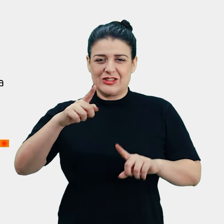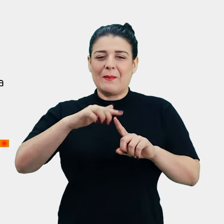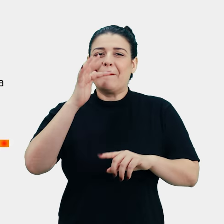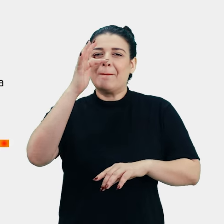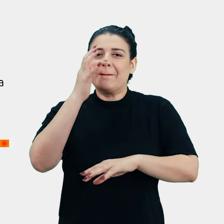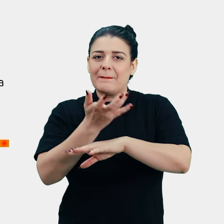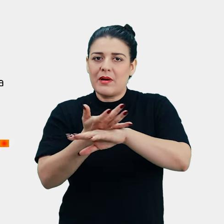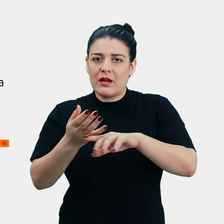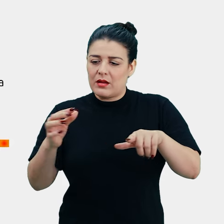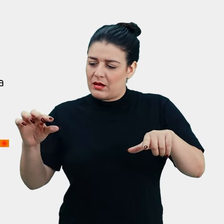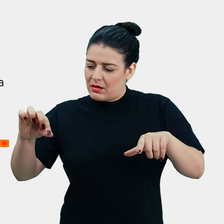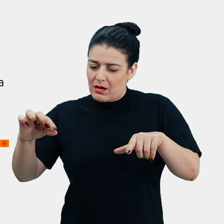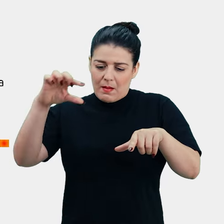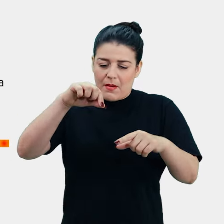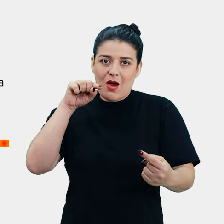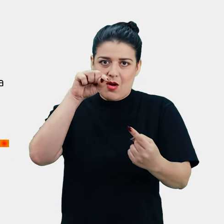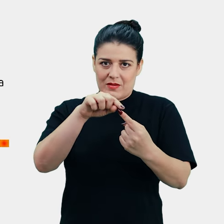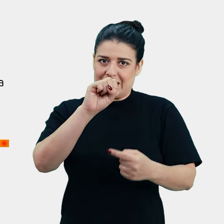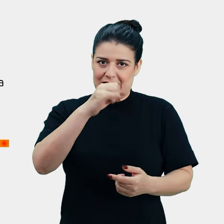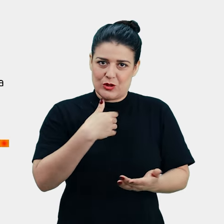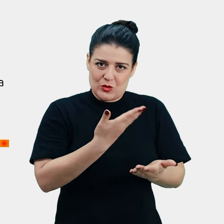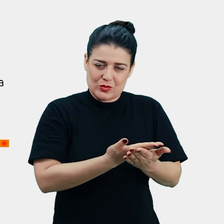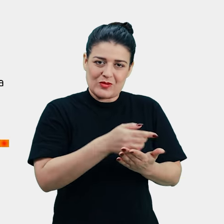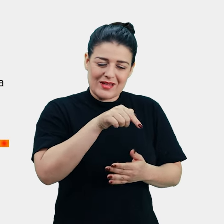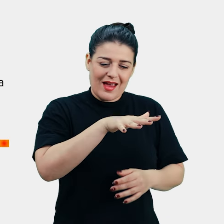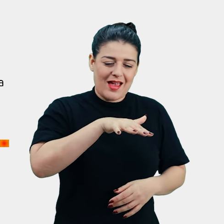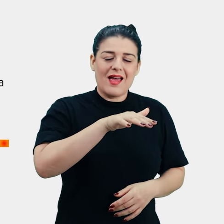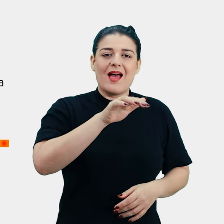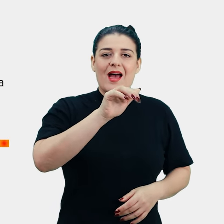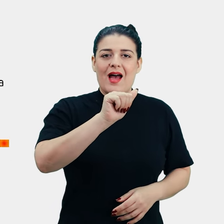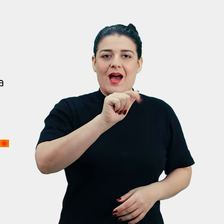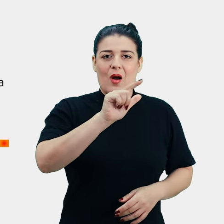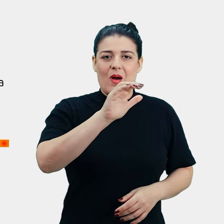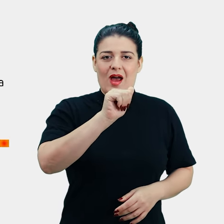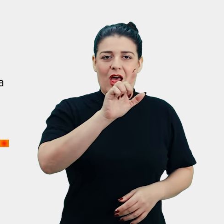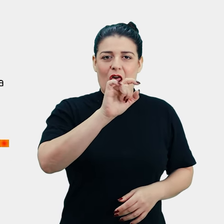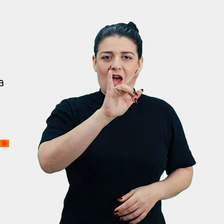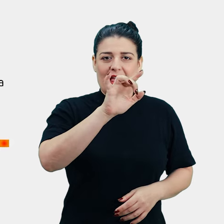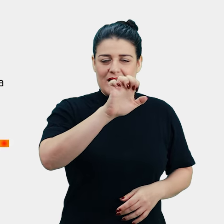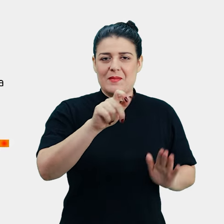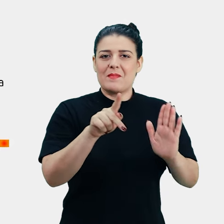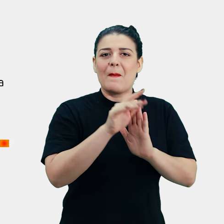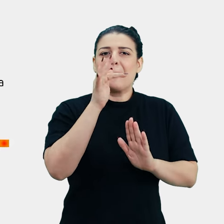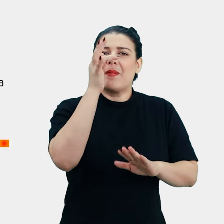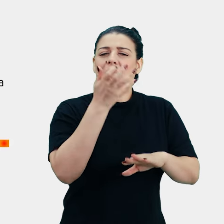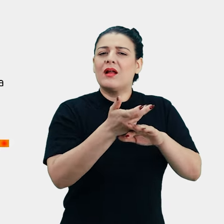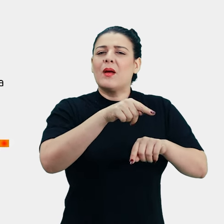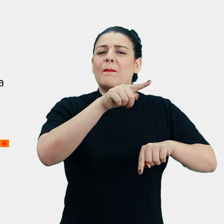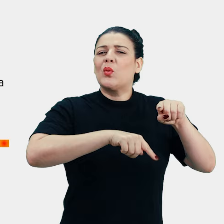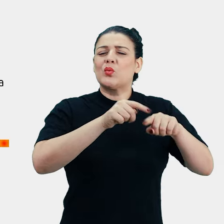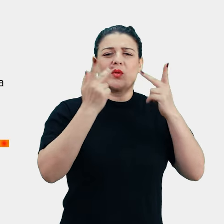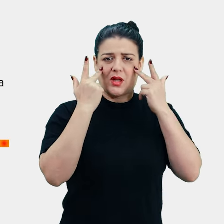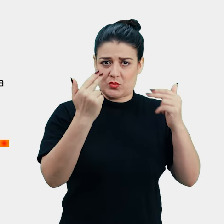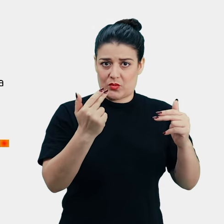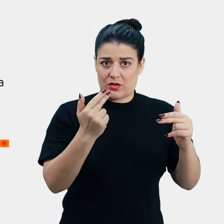com reveladores específicos. Então, por exemplo, se eu estou estudando alcaloide, que é uma classe de metabólitos secundários de plantas, que é um tipo de produto